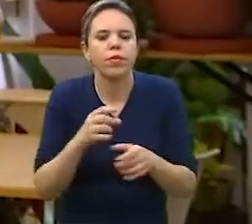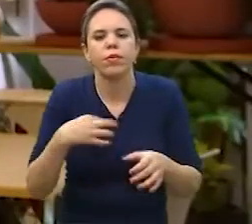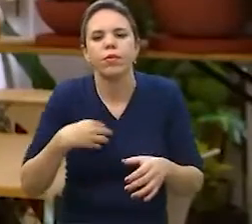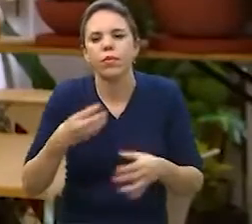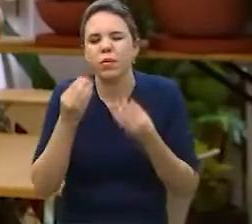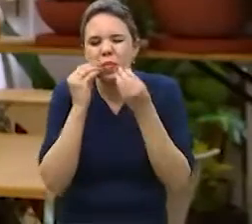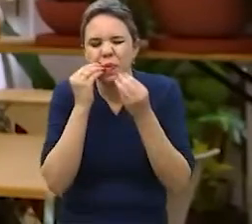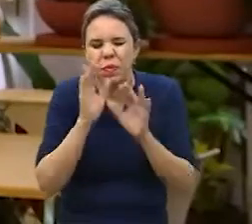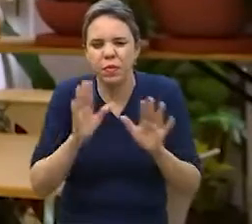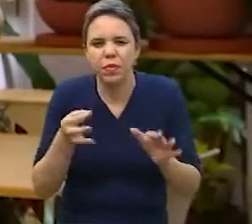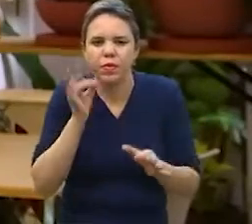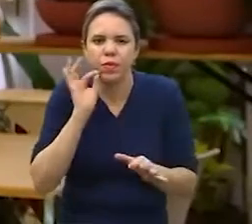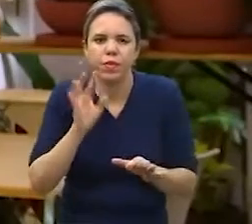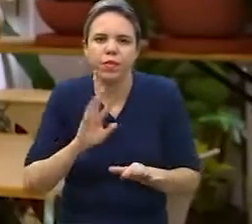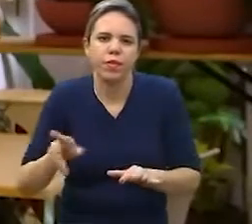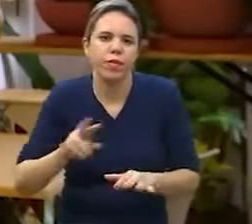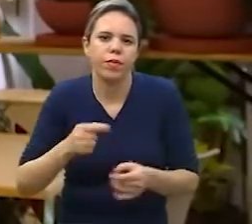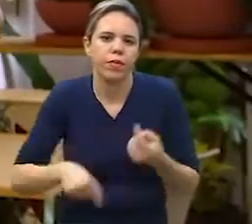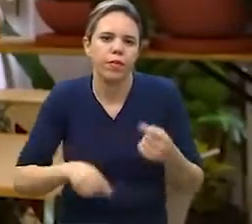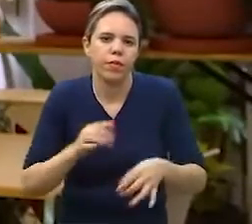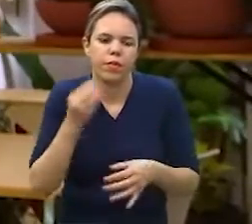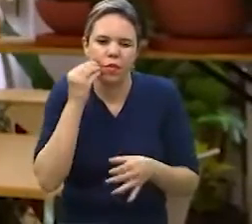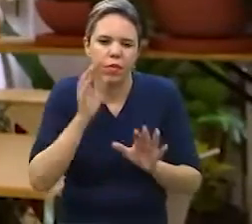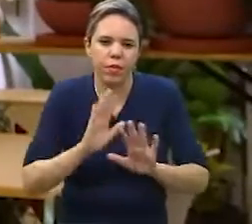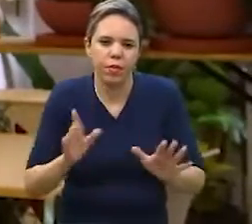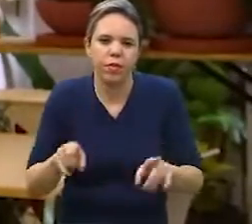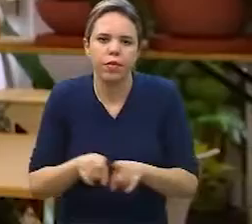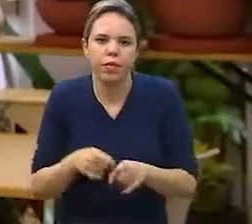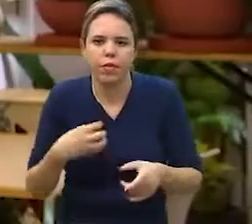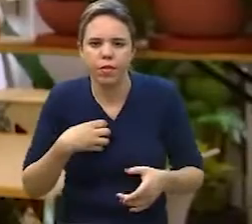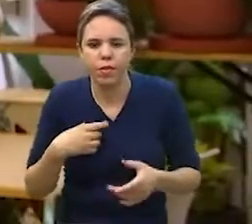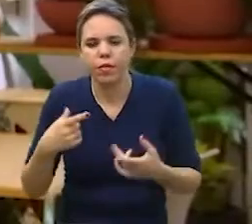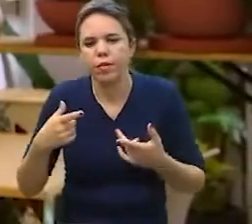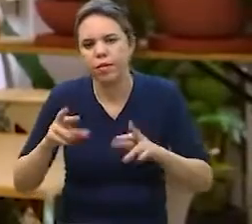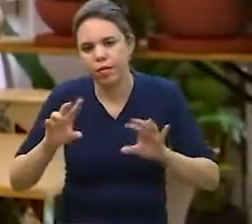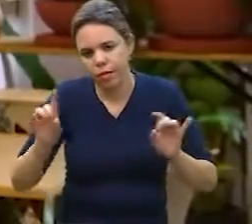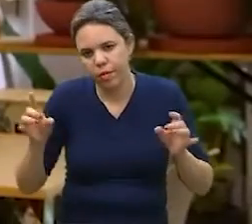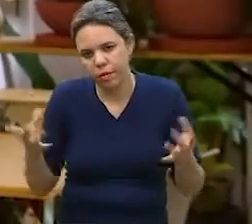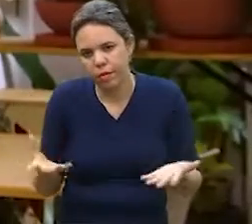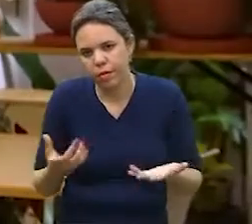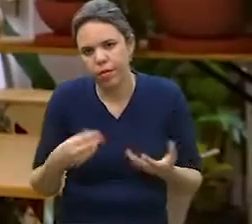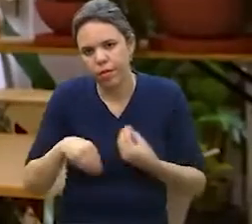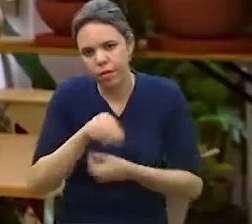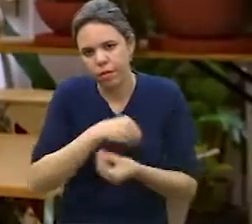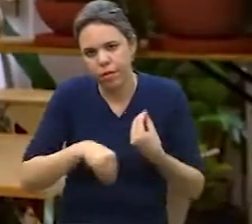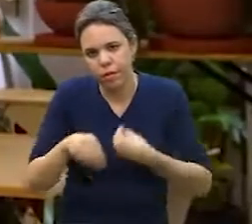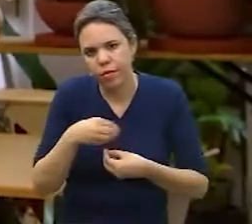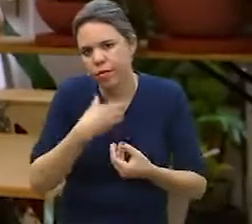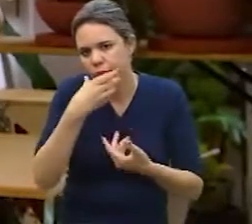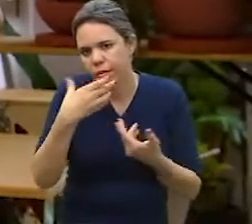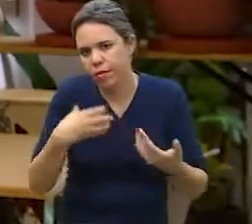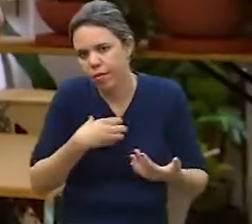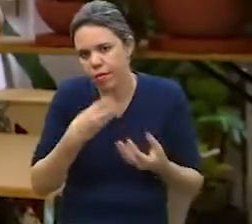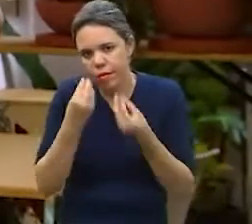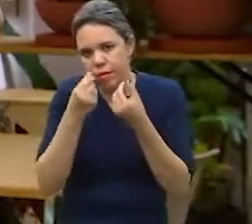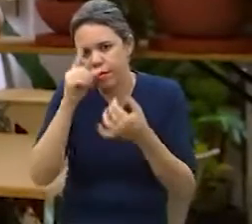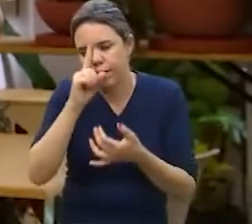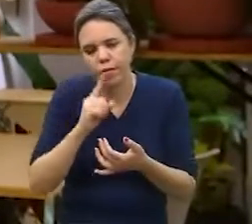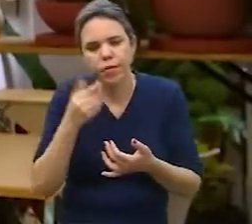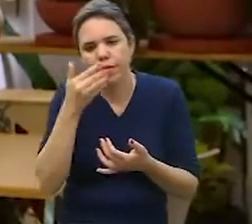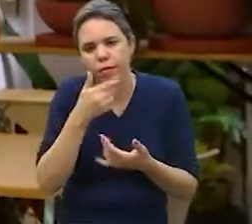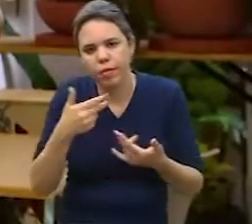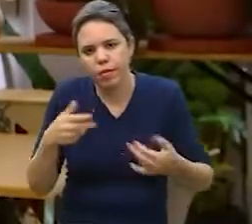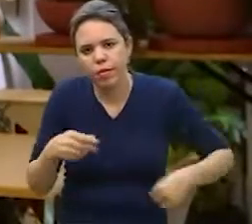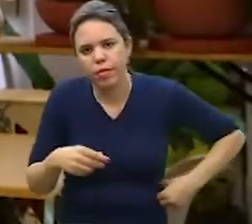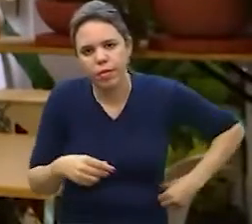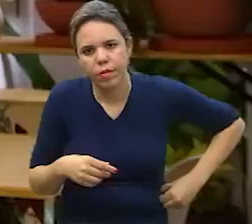vai ter o amargor. Só que o café não é somente amargor. Também tem amargor, mas não é somente o amargor. Ele vai ter notas frutadas, cítricas,